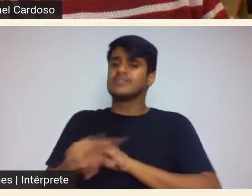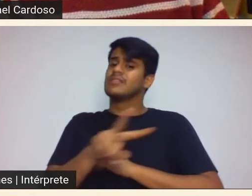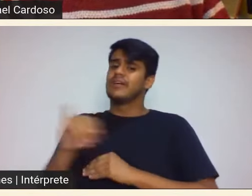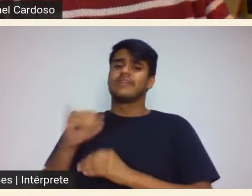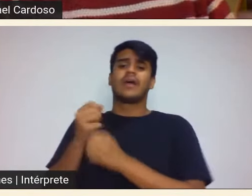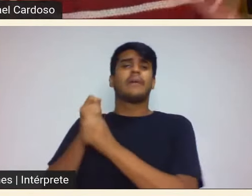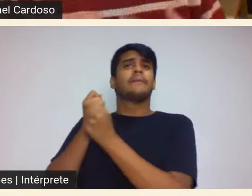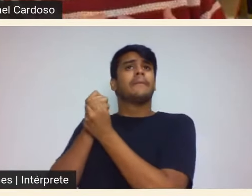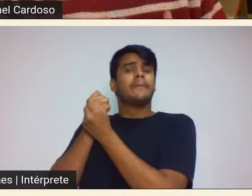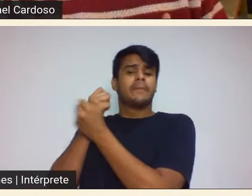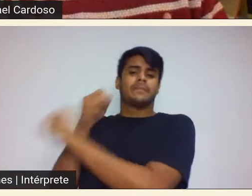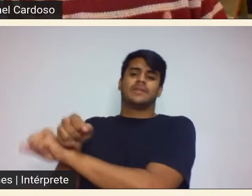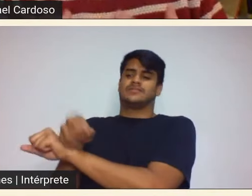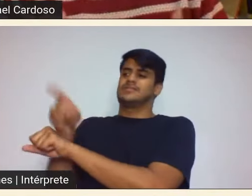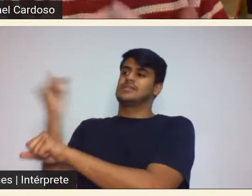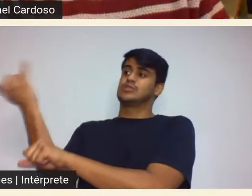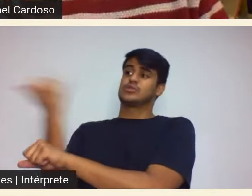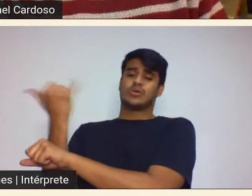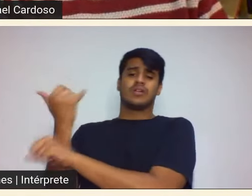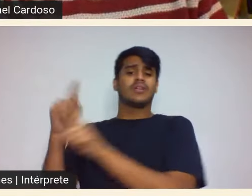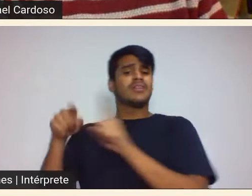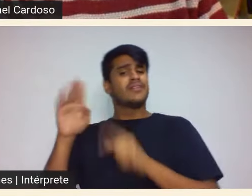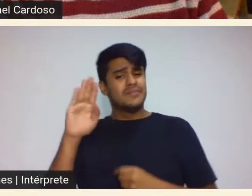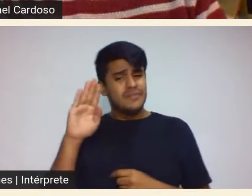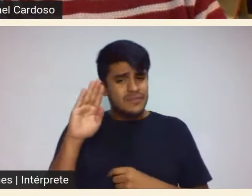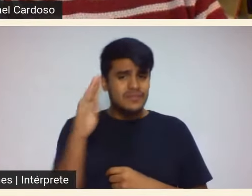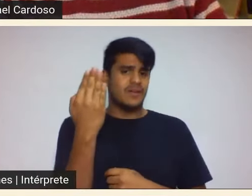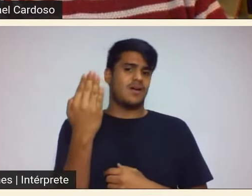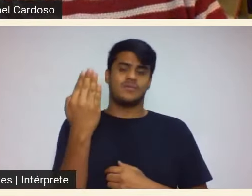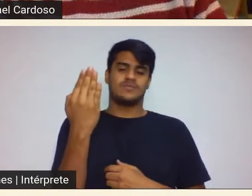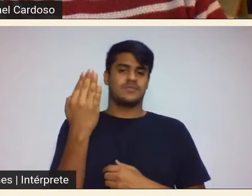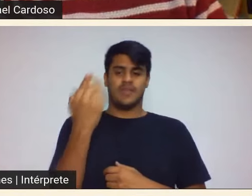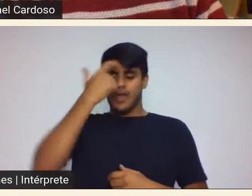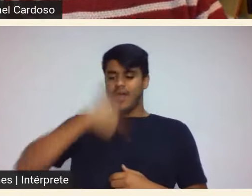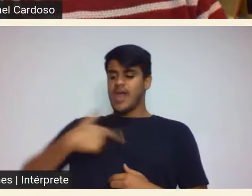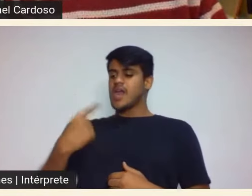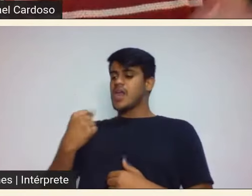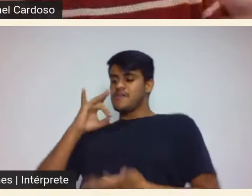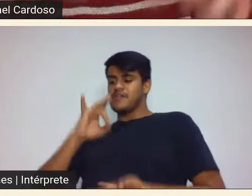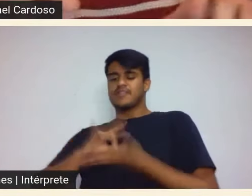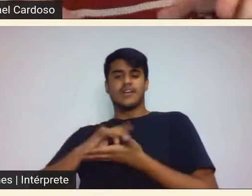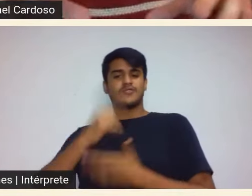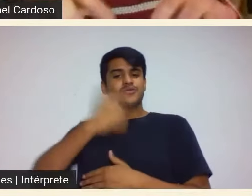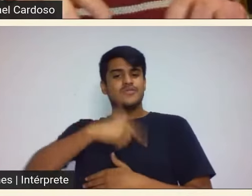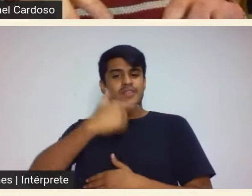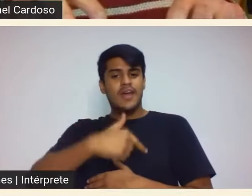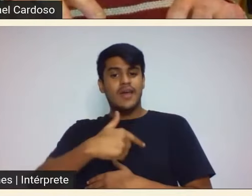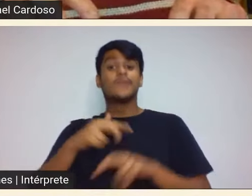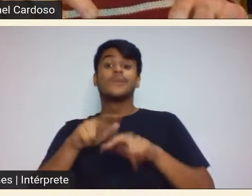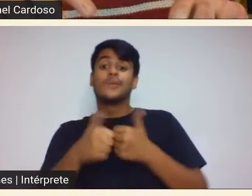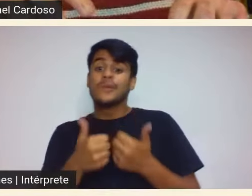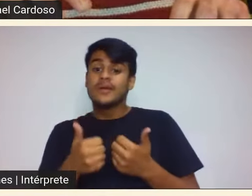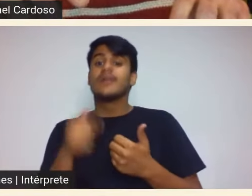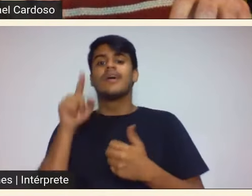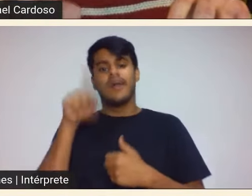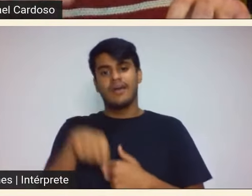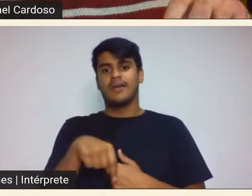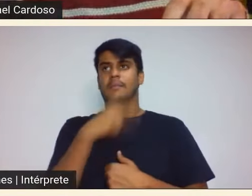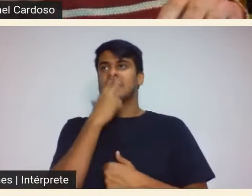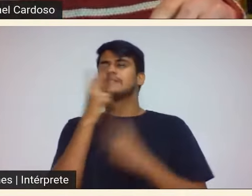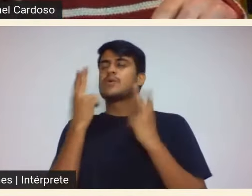uma narrativa que nos falseia. Ela falseia quem nós somos, quem nós podemos ser, porque ela nos prende dentro dessa